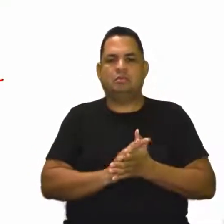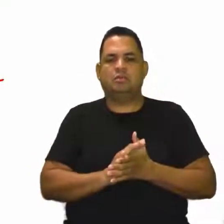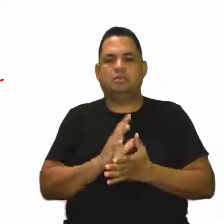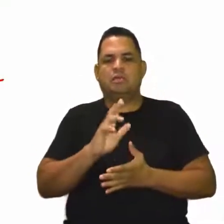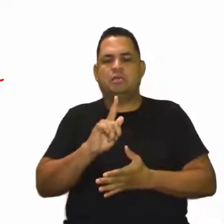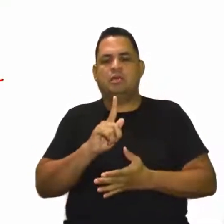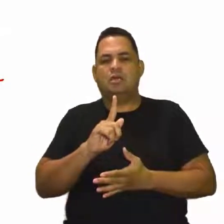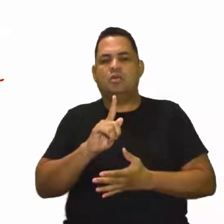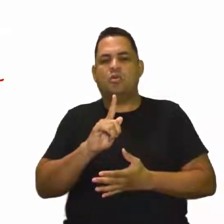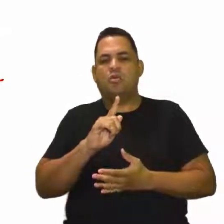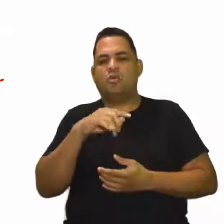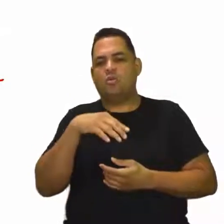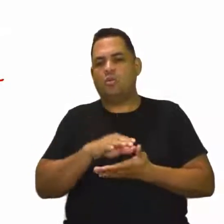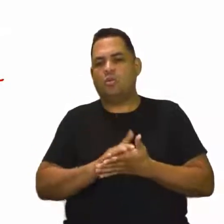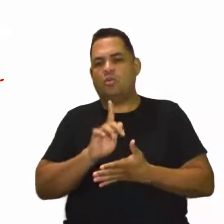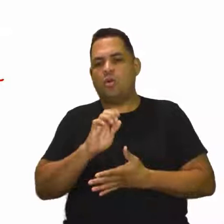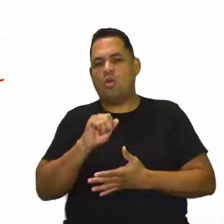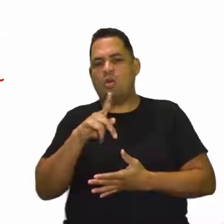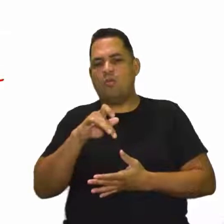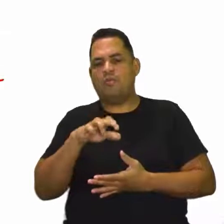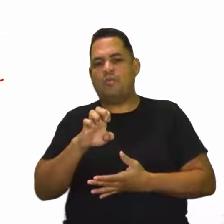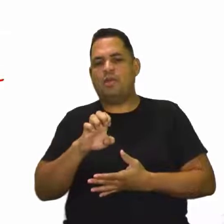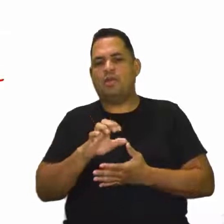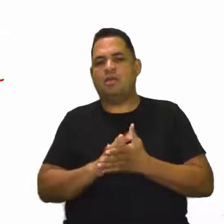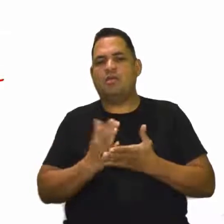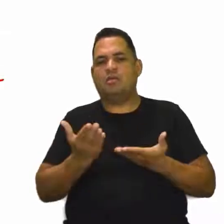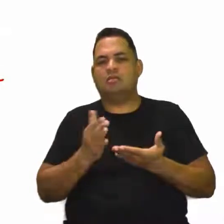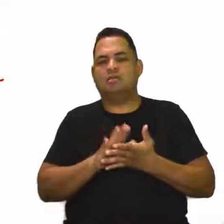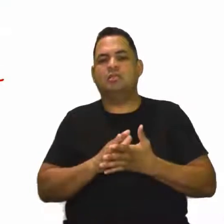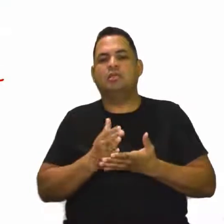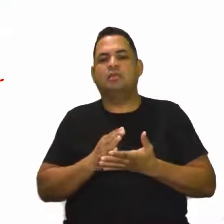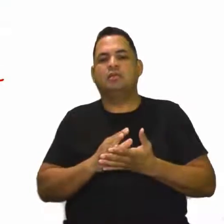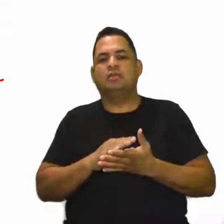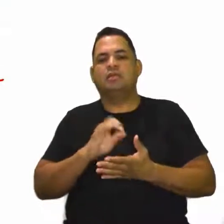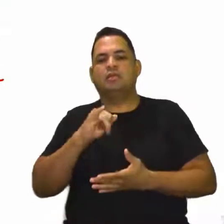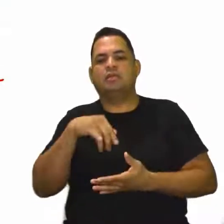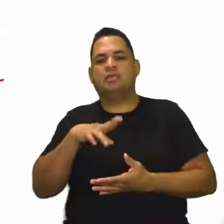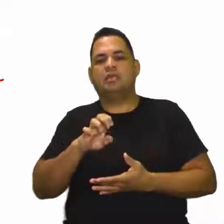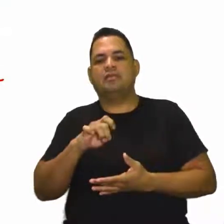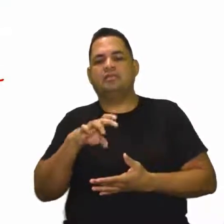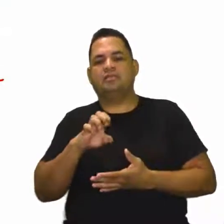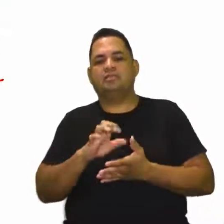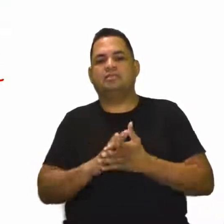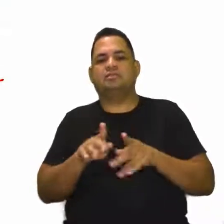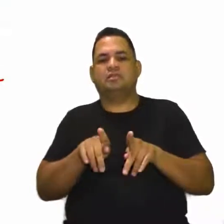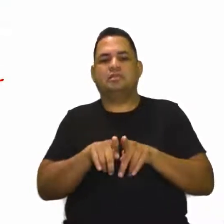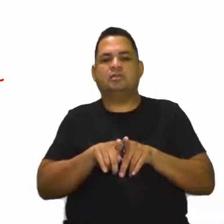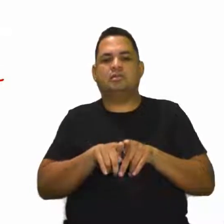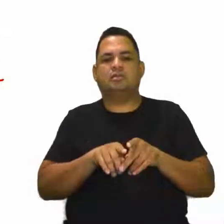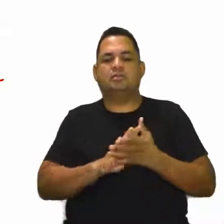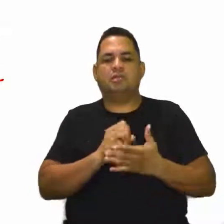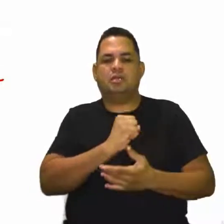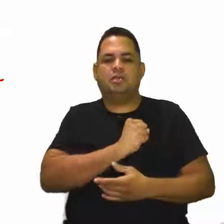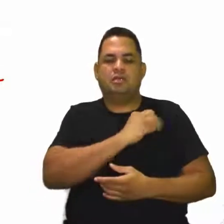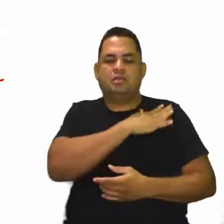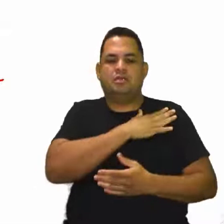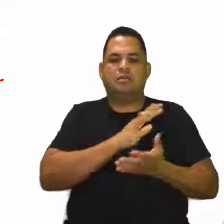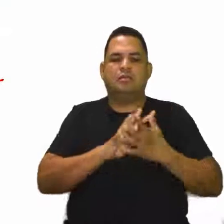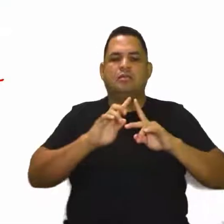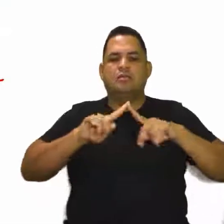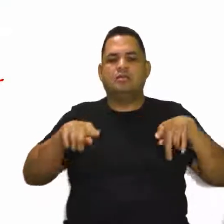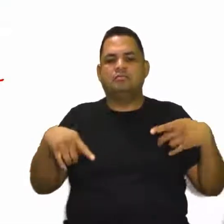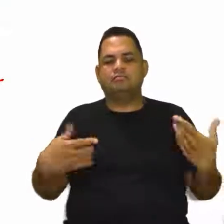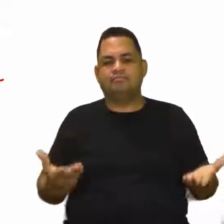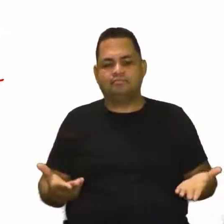golpe, eu vou explicar tudo isso. Eu vou explicar intervenção, eu vou explicar regime e vou explicar também o golpe.